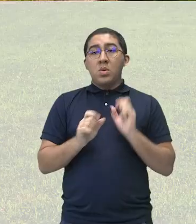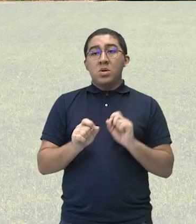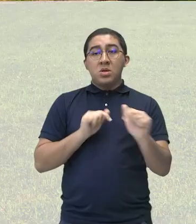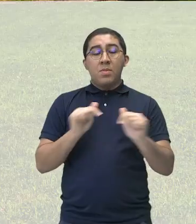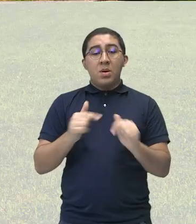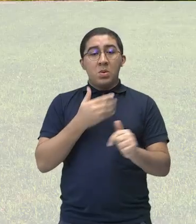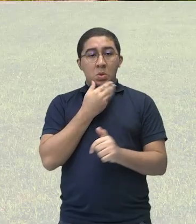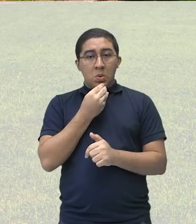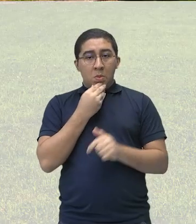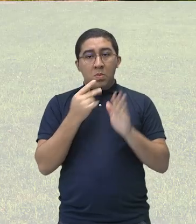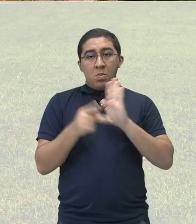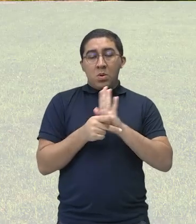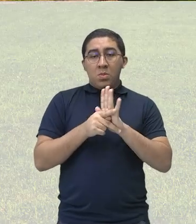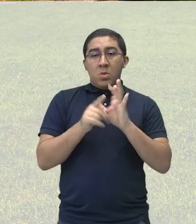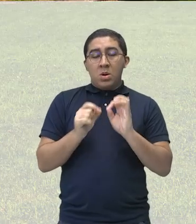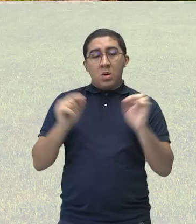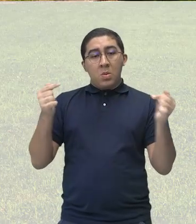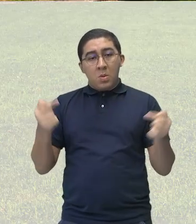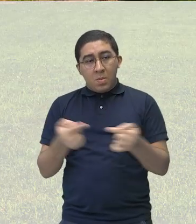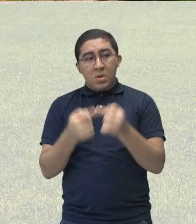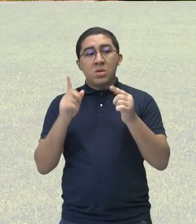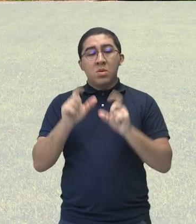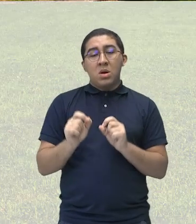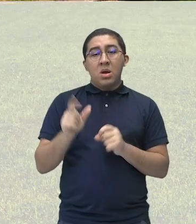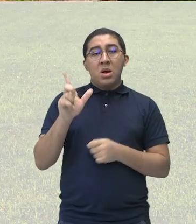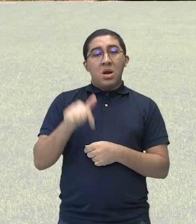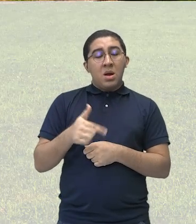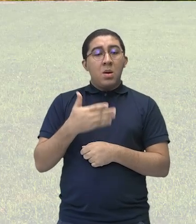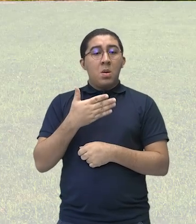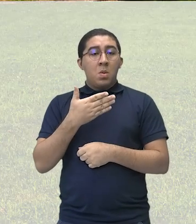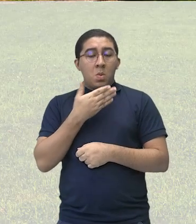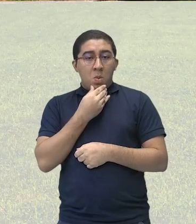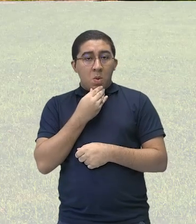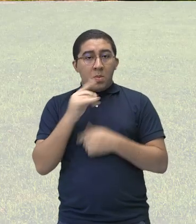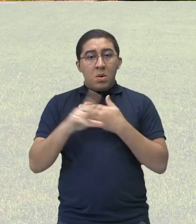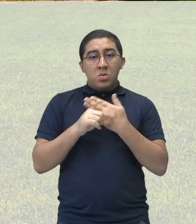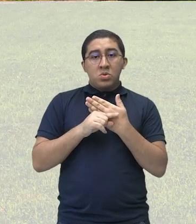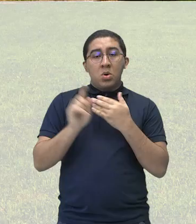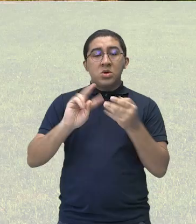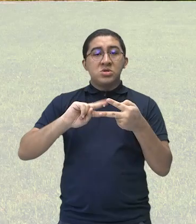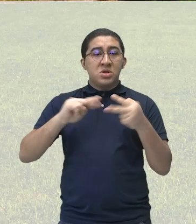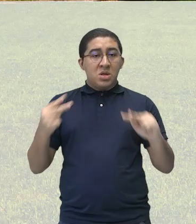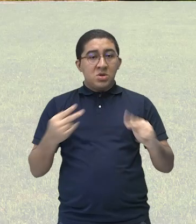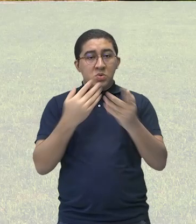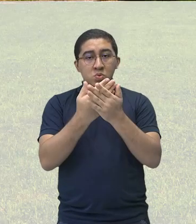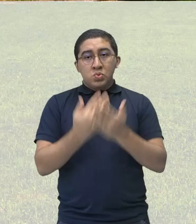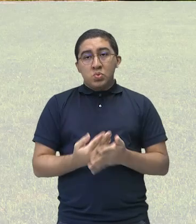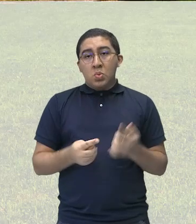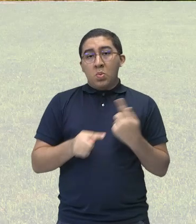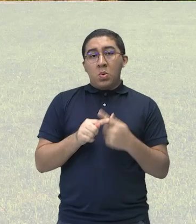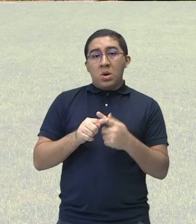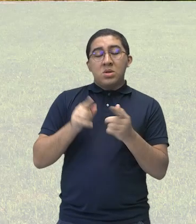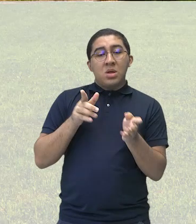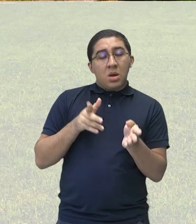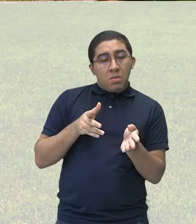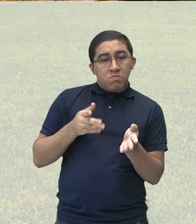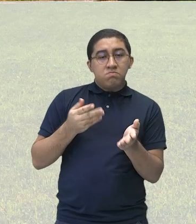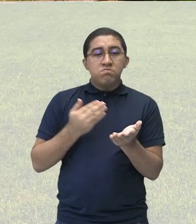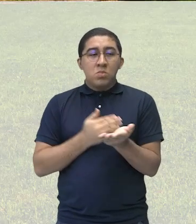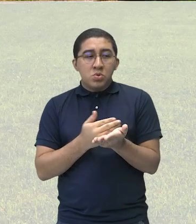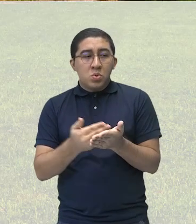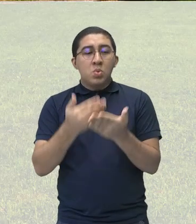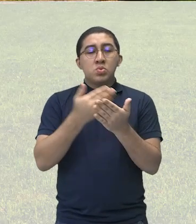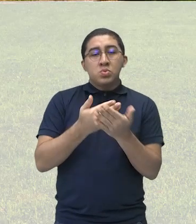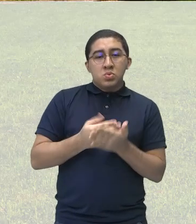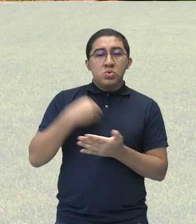de Gregor Mendel, que é conhecido como o pai da genética. Ele é considerado o pai da genética, pois conduziu experimentos entre os